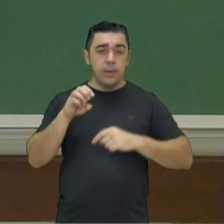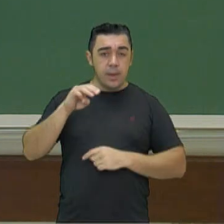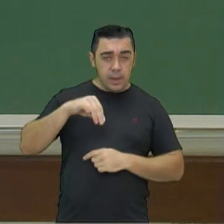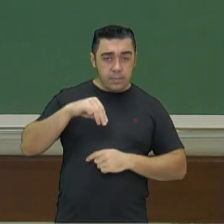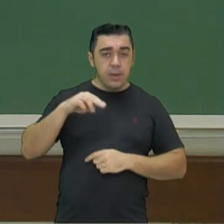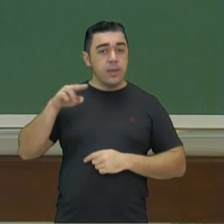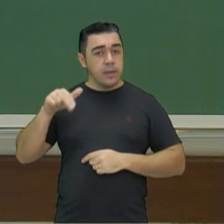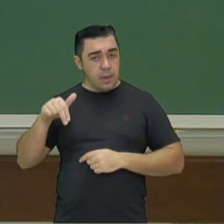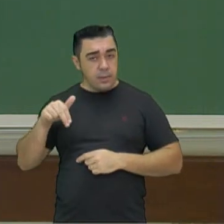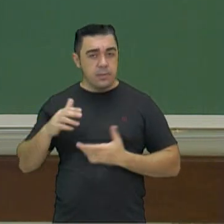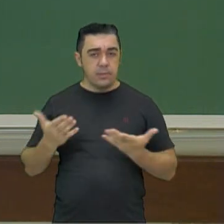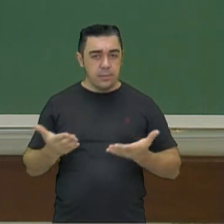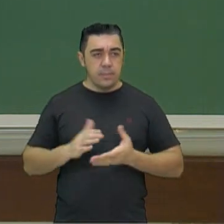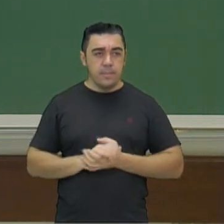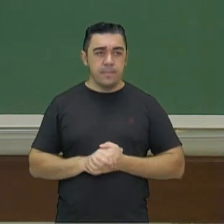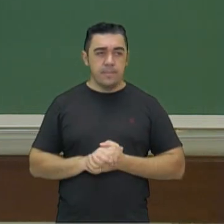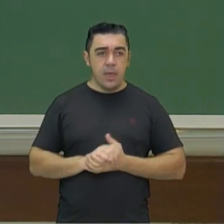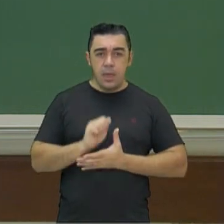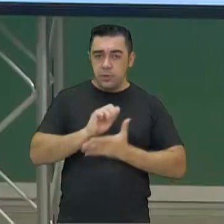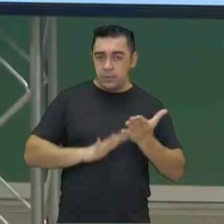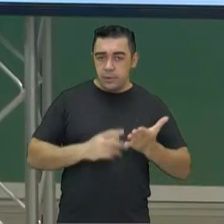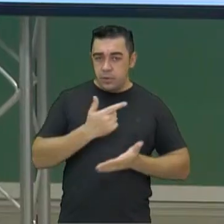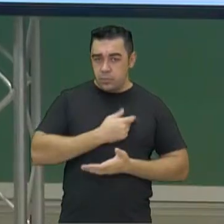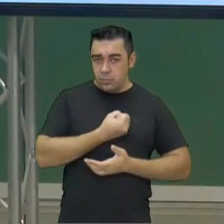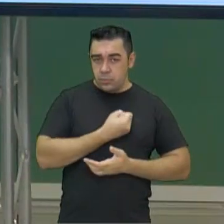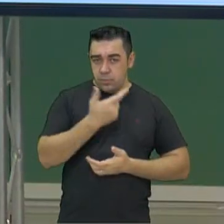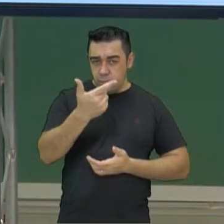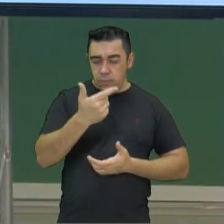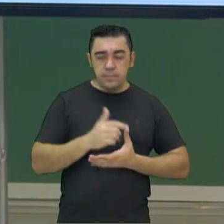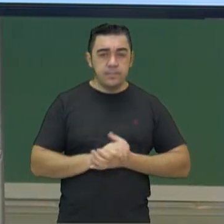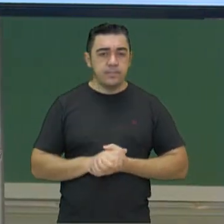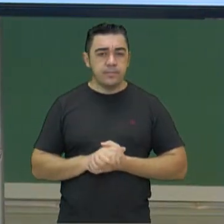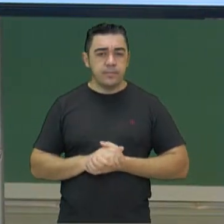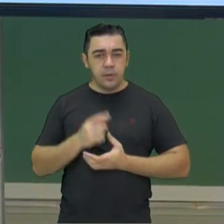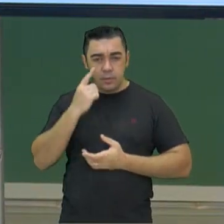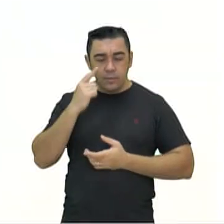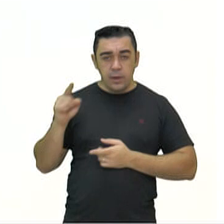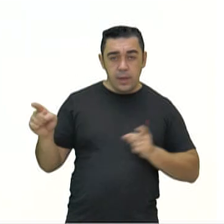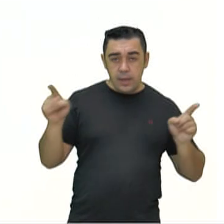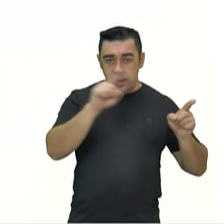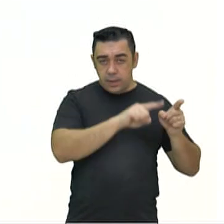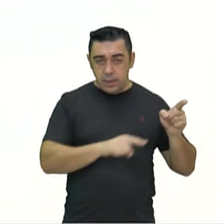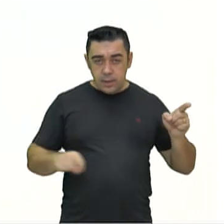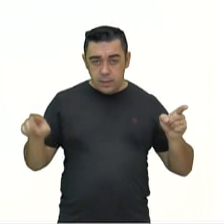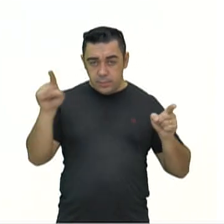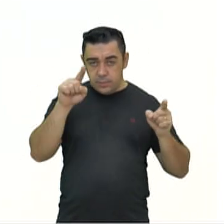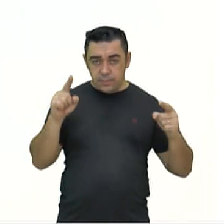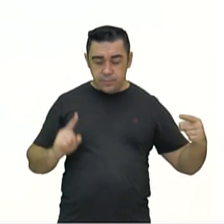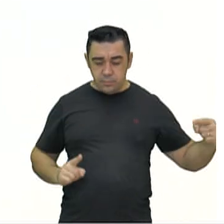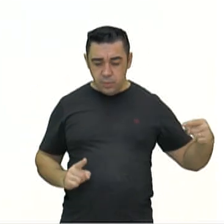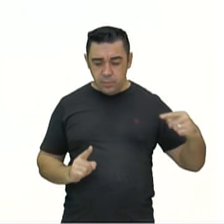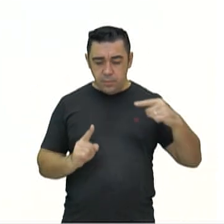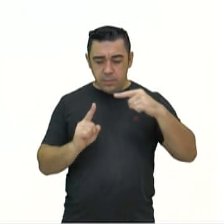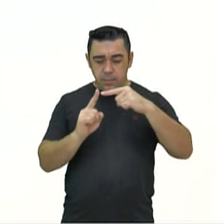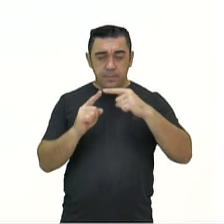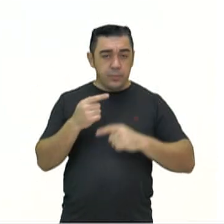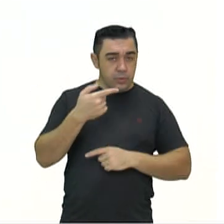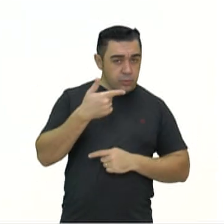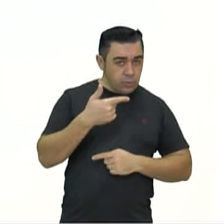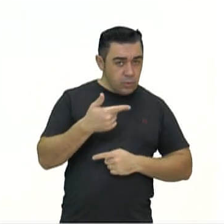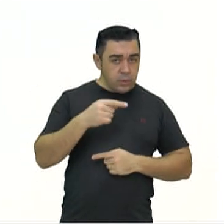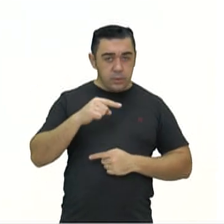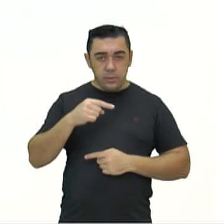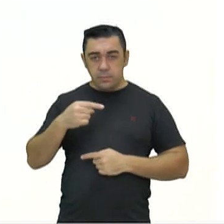elipse. Então, a atividade 2, considere uma elipse cujo centro é o ponto 2 menos 3,